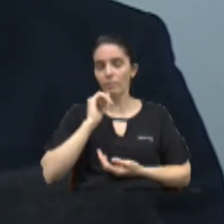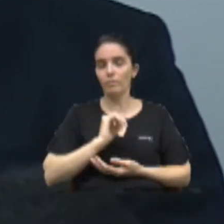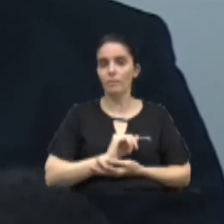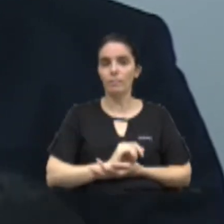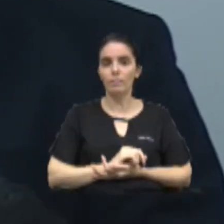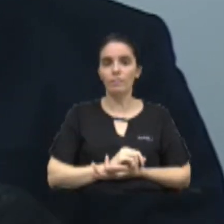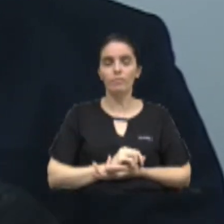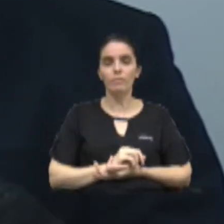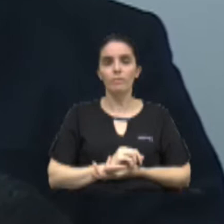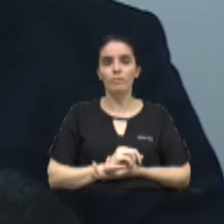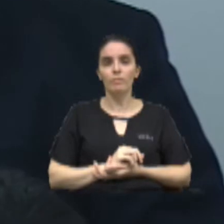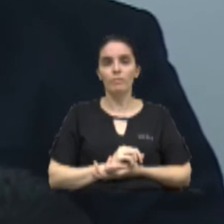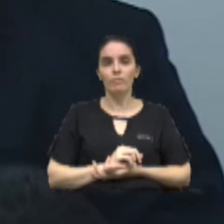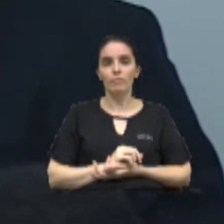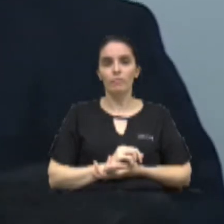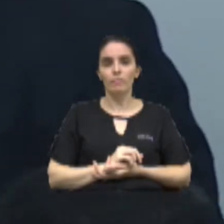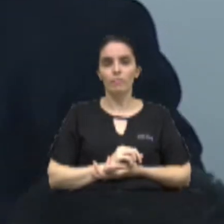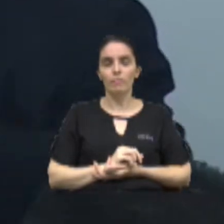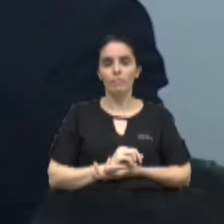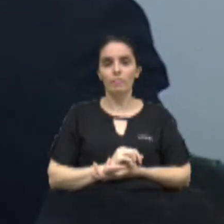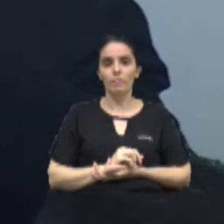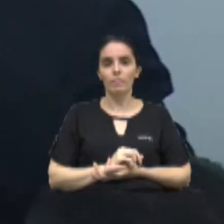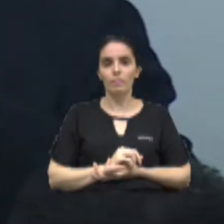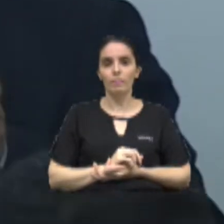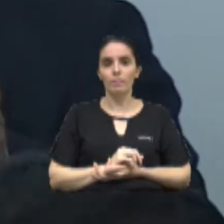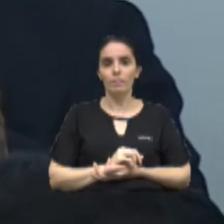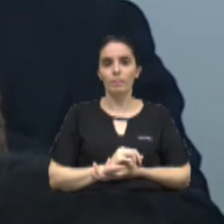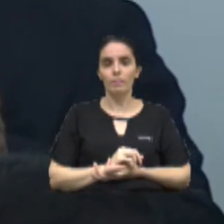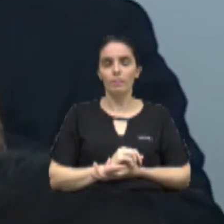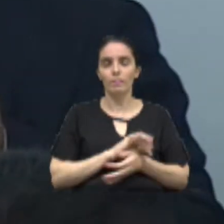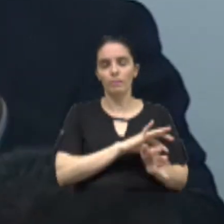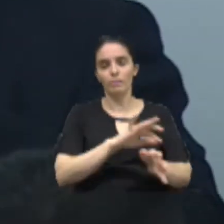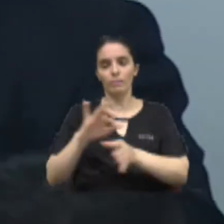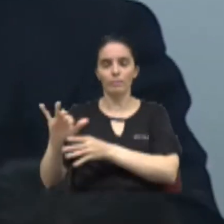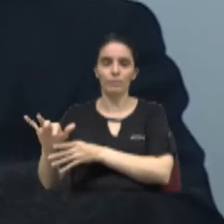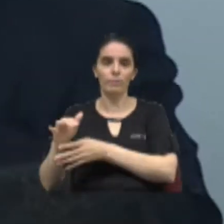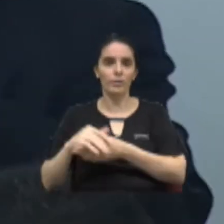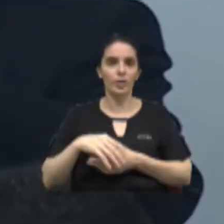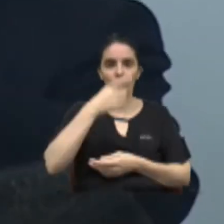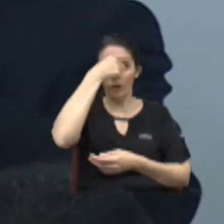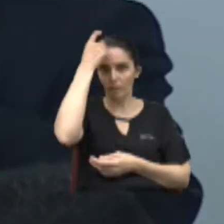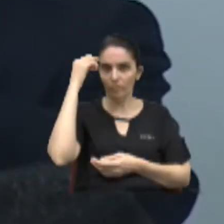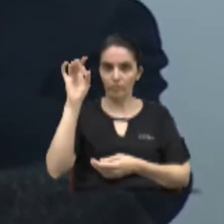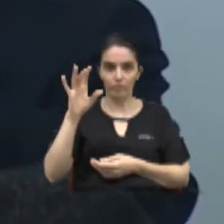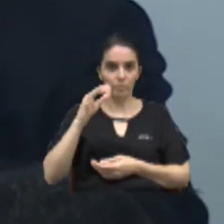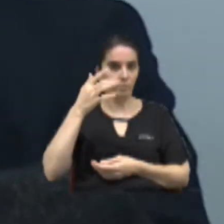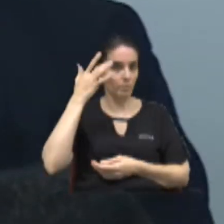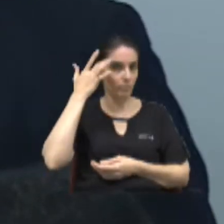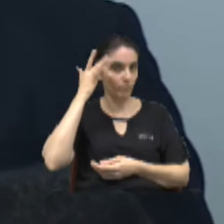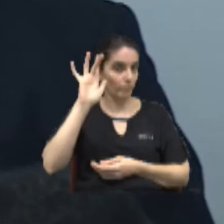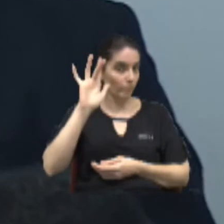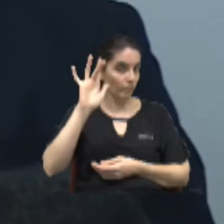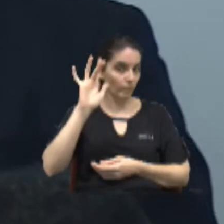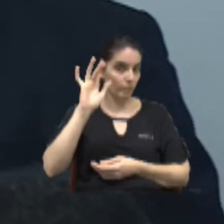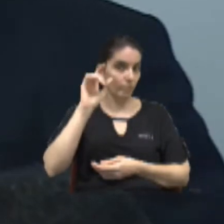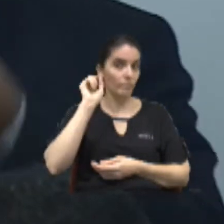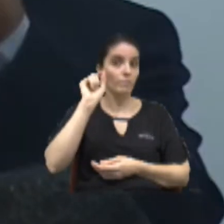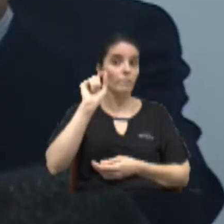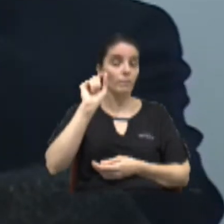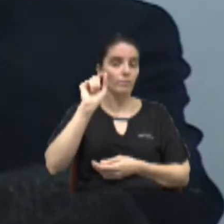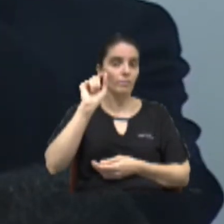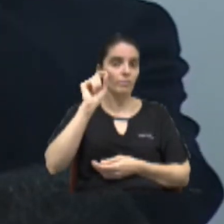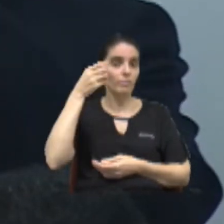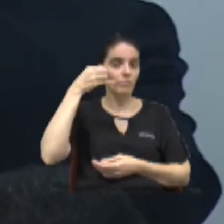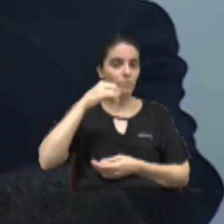que não sei o que seria do Brasil, do Estado de São Paulo, de Limeira,